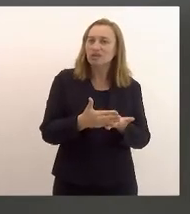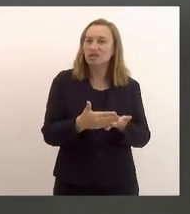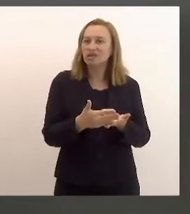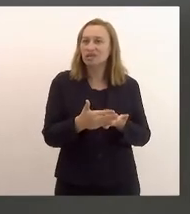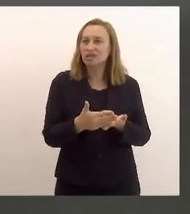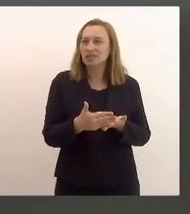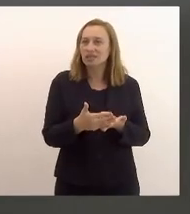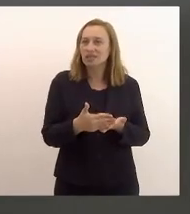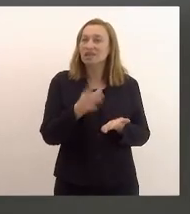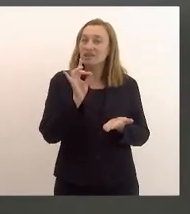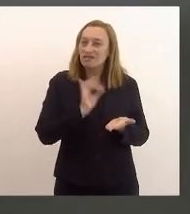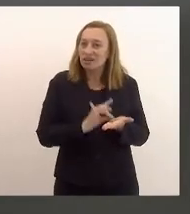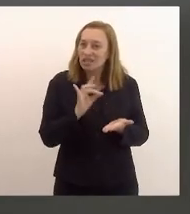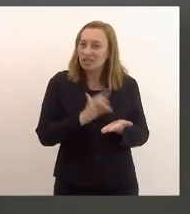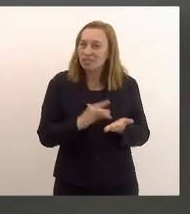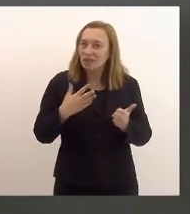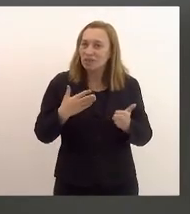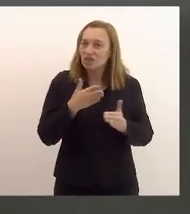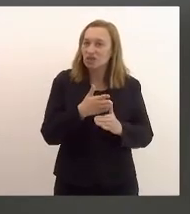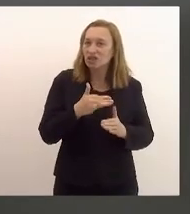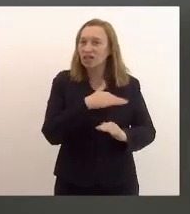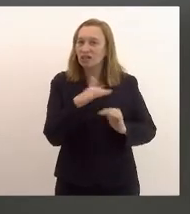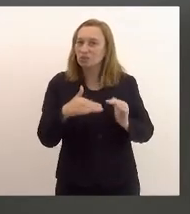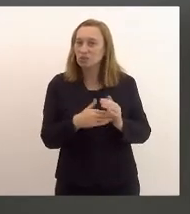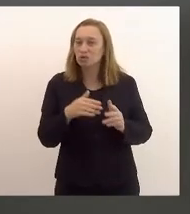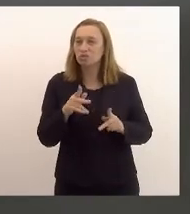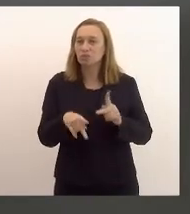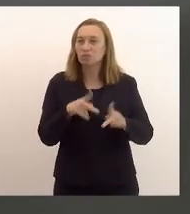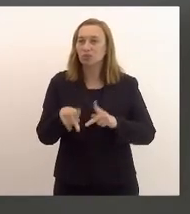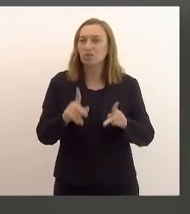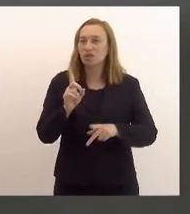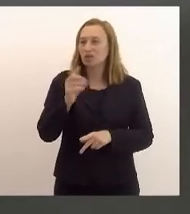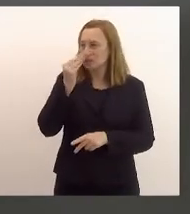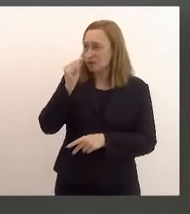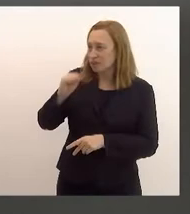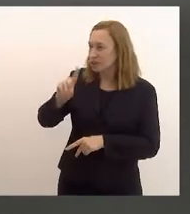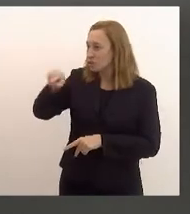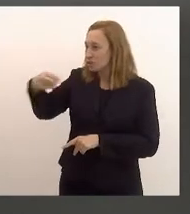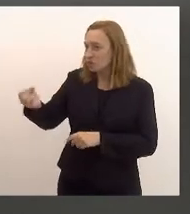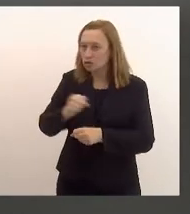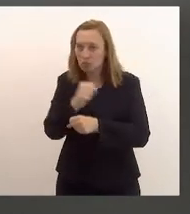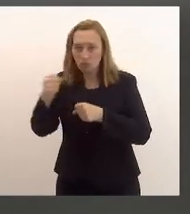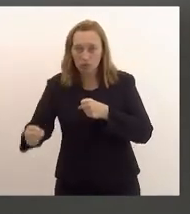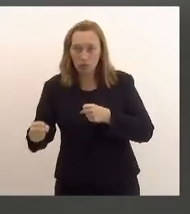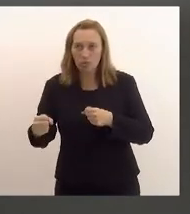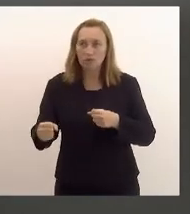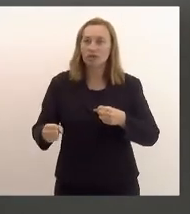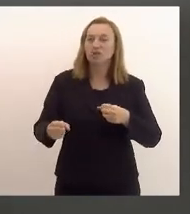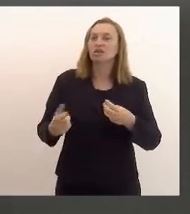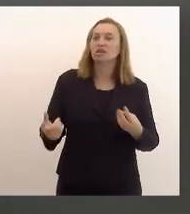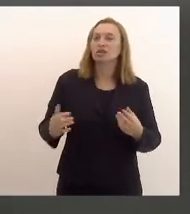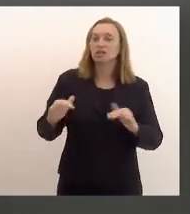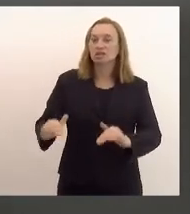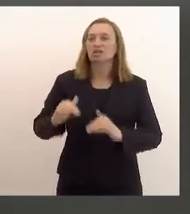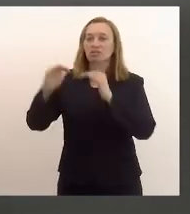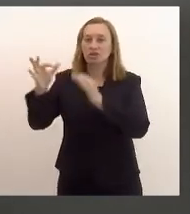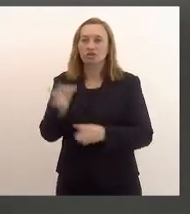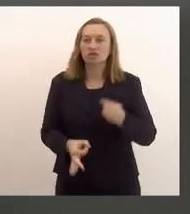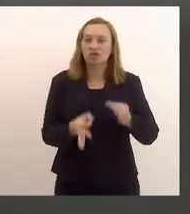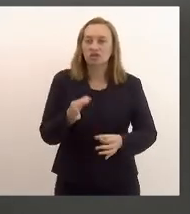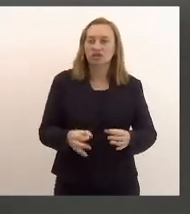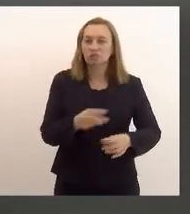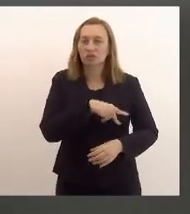serviço que realmente chega toda a população não desmerecendo os outros poderes o Tribunal de Justiça Ministério Público